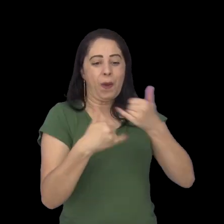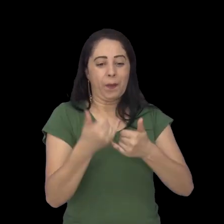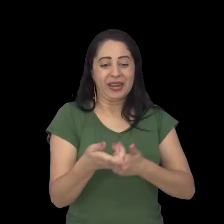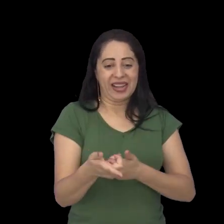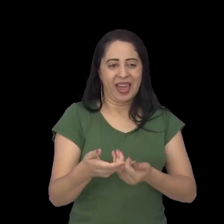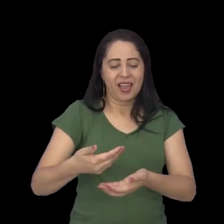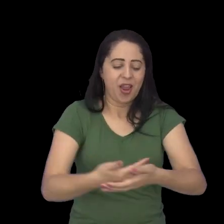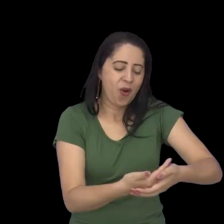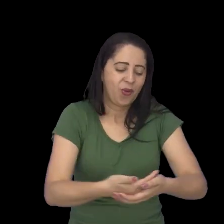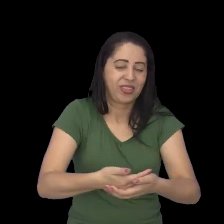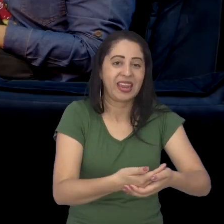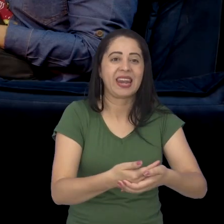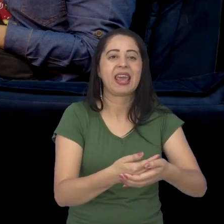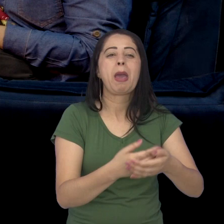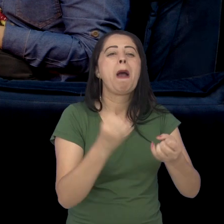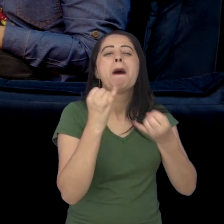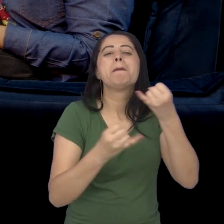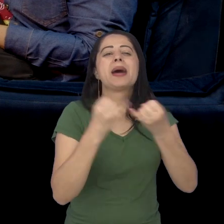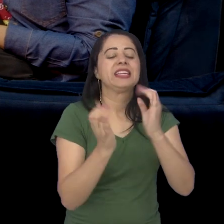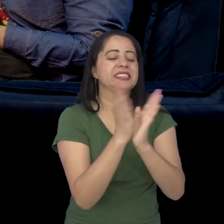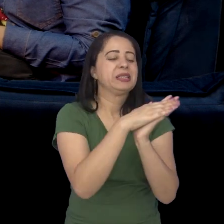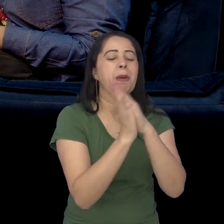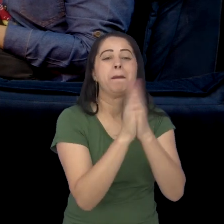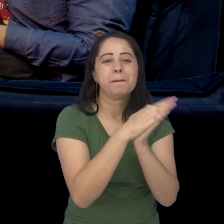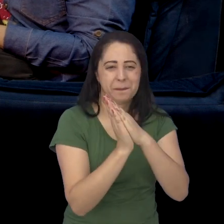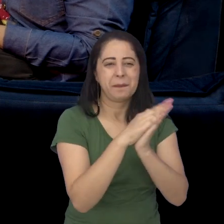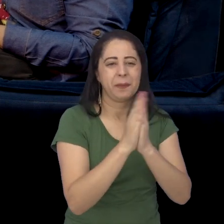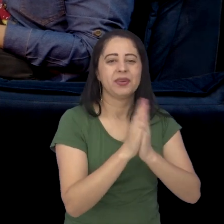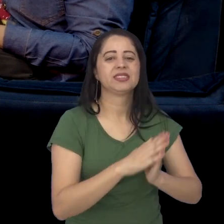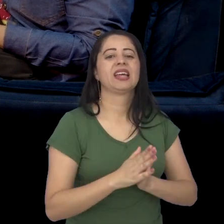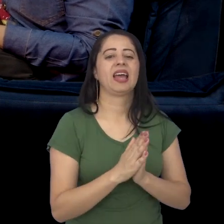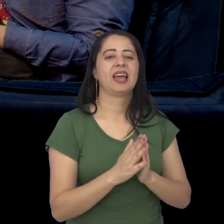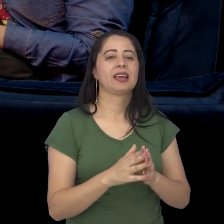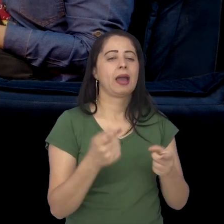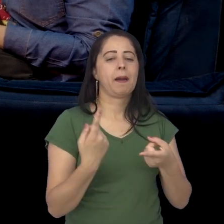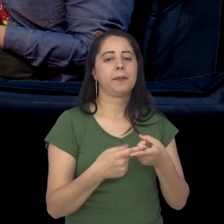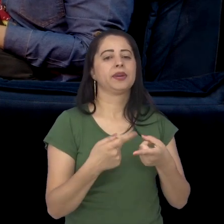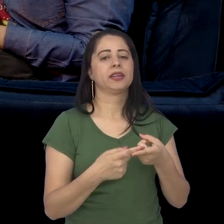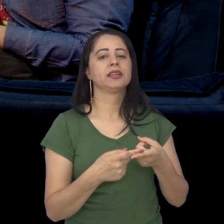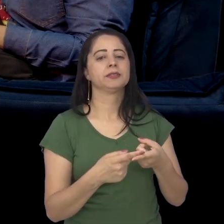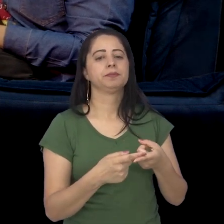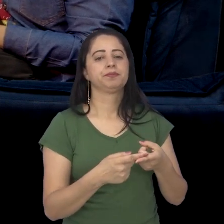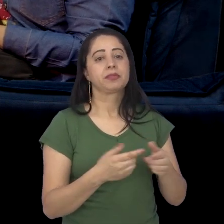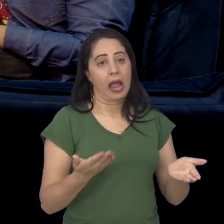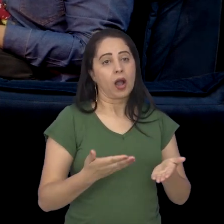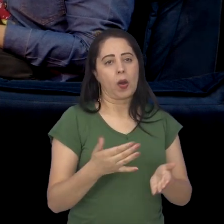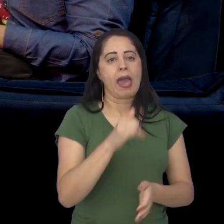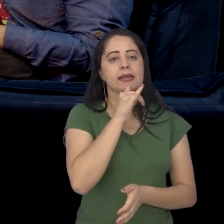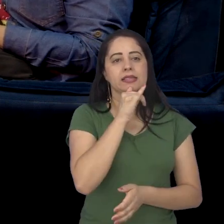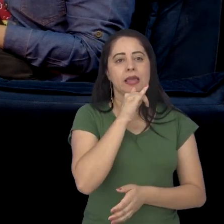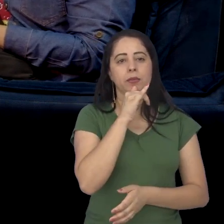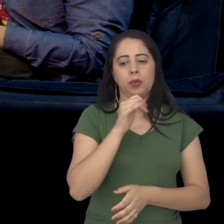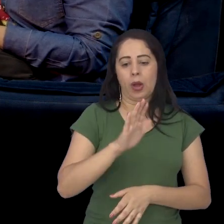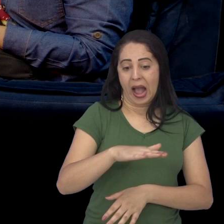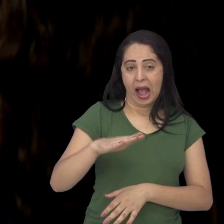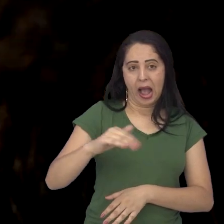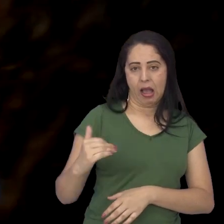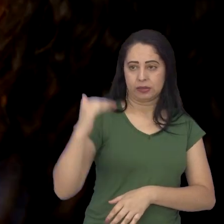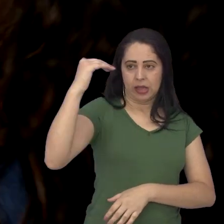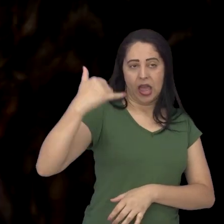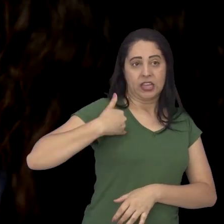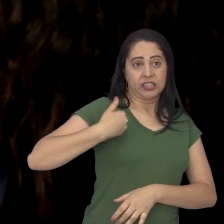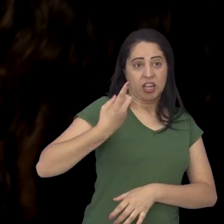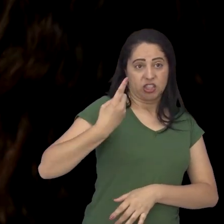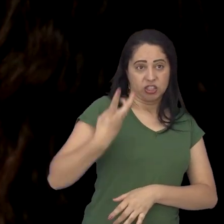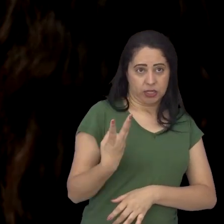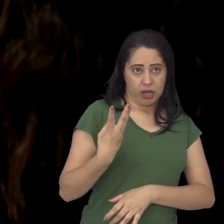sabe? Não sabia cuidar direito, porque há anos atrás, hoje uma pessoa de 13 anos já é praticamente uma